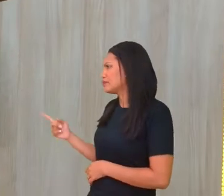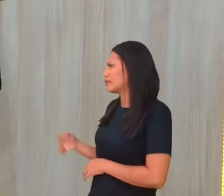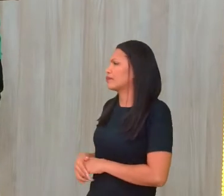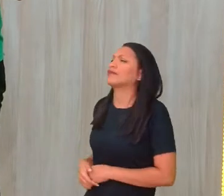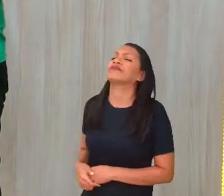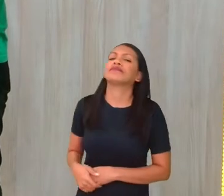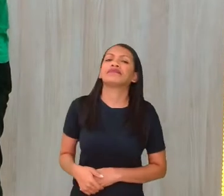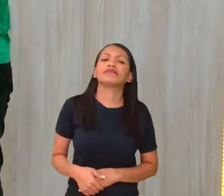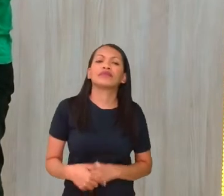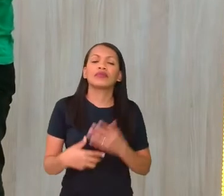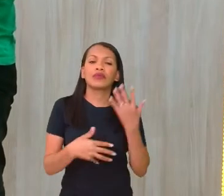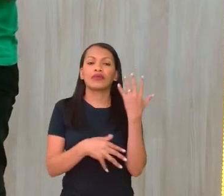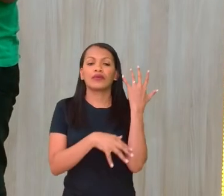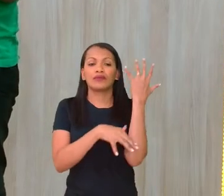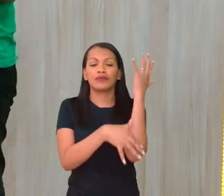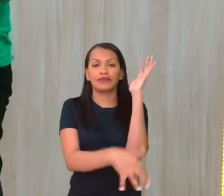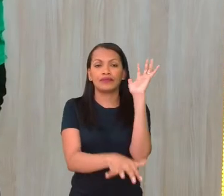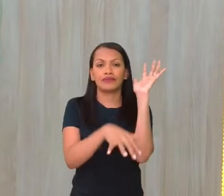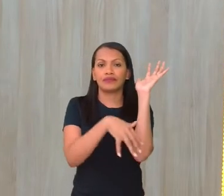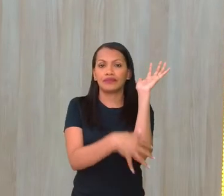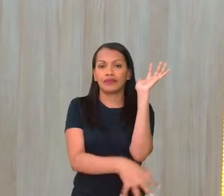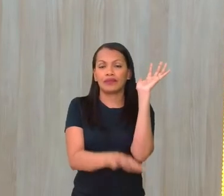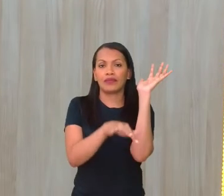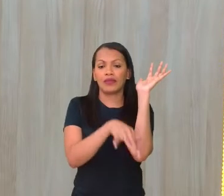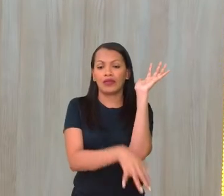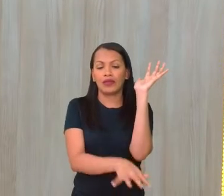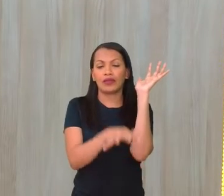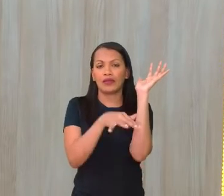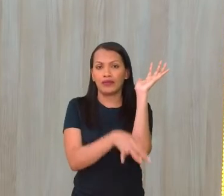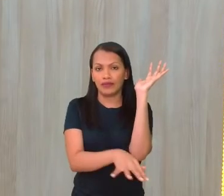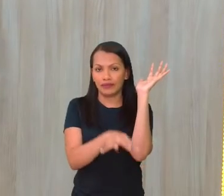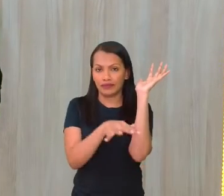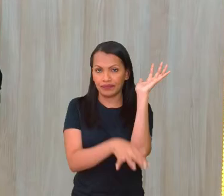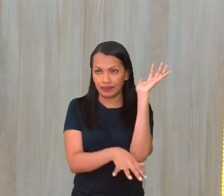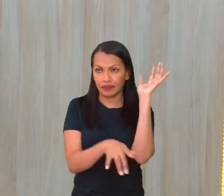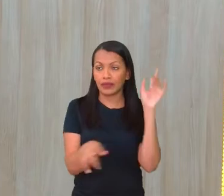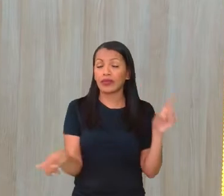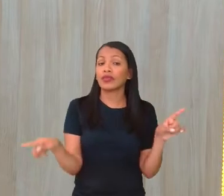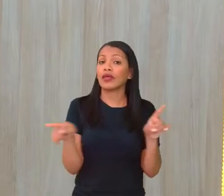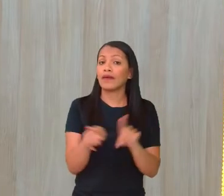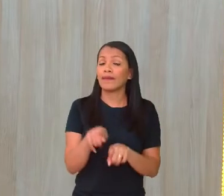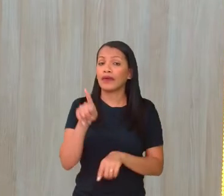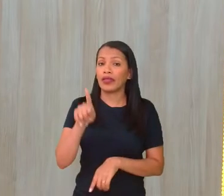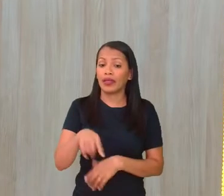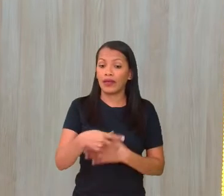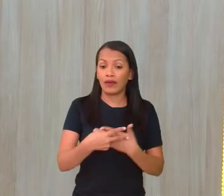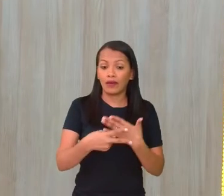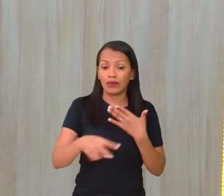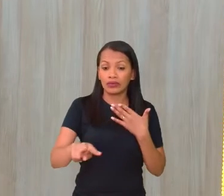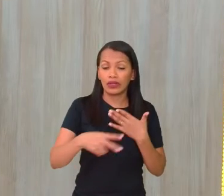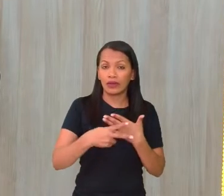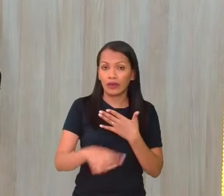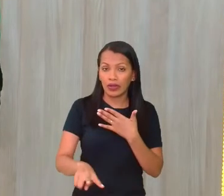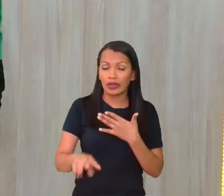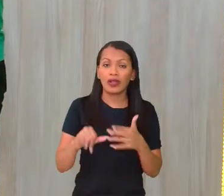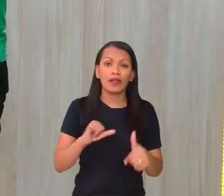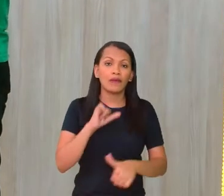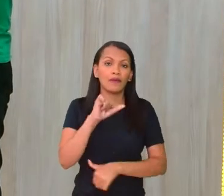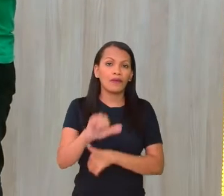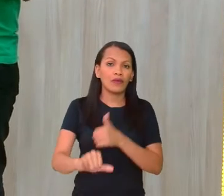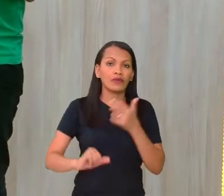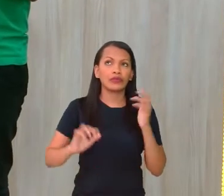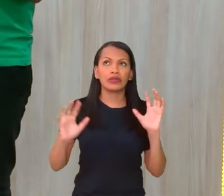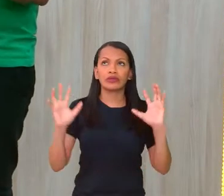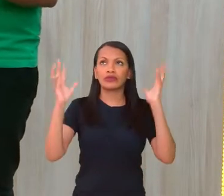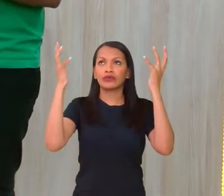por quê? Porque o aumento do nível do mar, né, que também é uma consequência das mudanças climáticas, faz